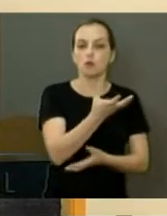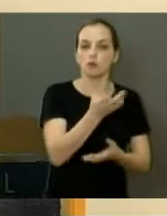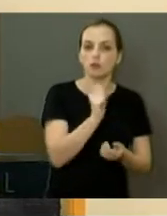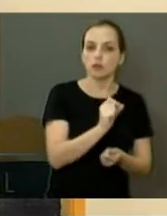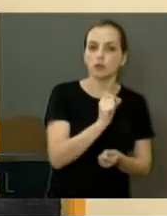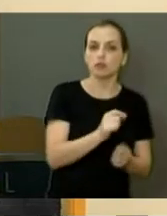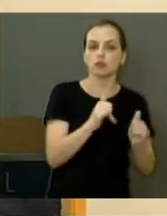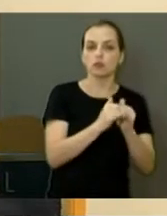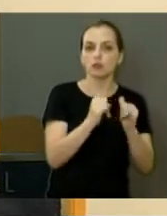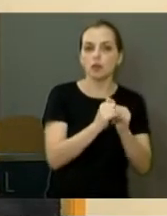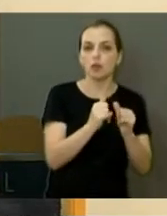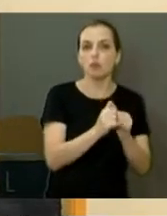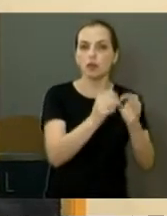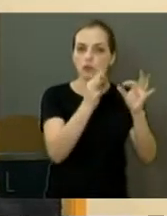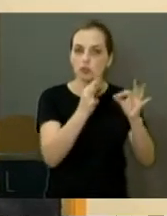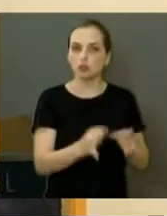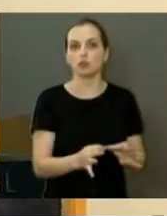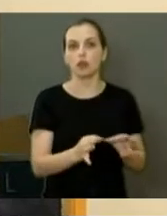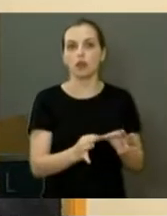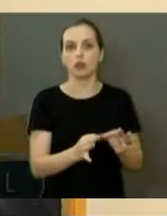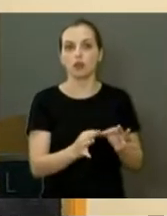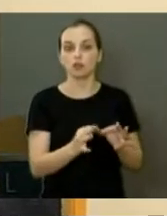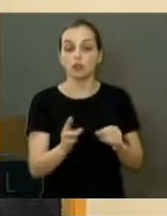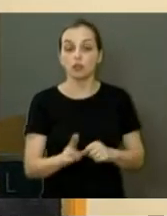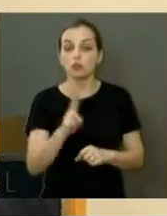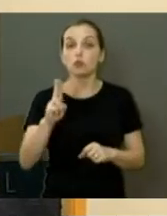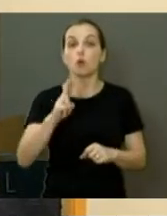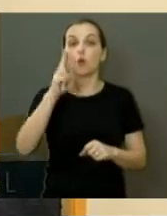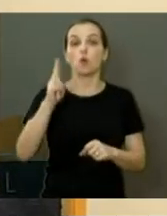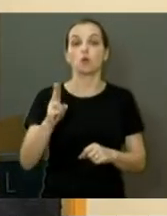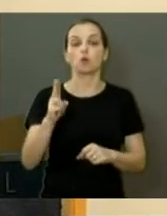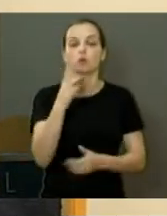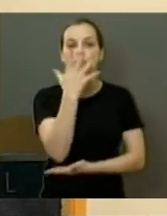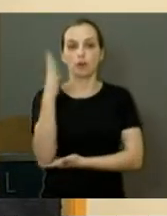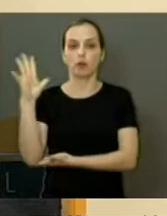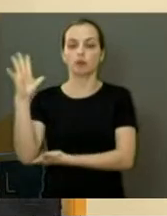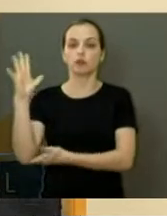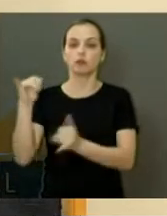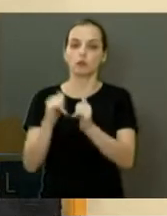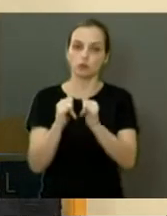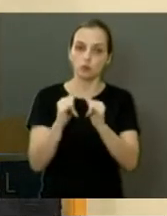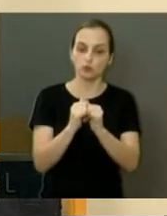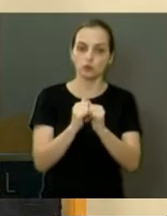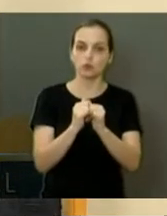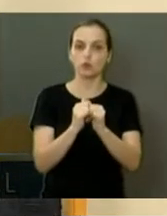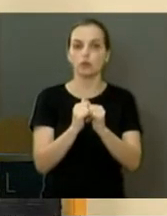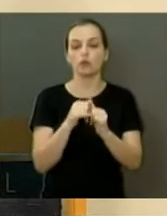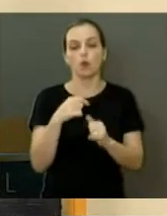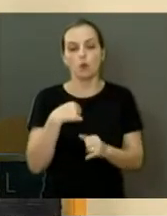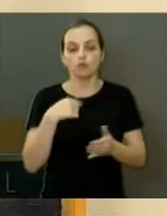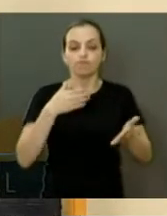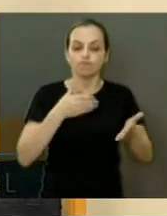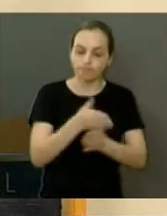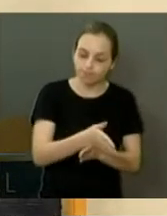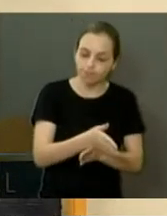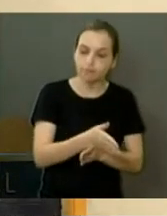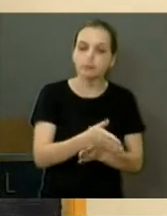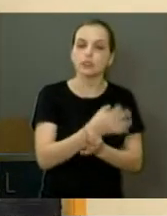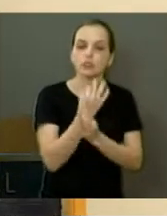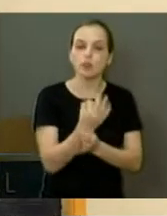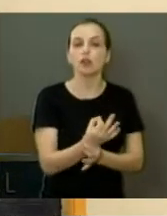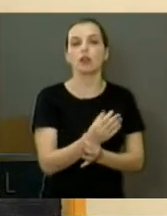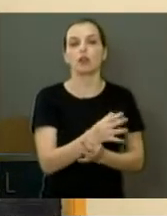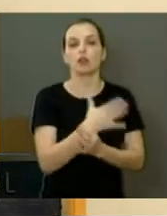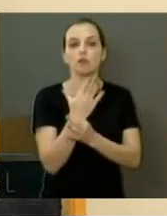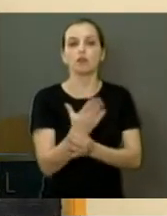praça bem cuidada. Eles usufruem a praça, usam muito a praça. Então eu estive lá defendendo essa causa, eu tenho certeza que é de